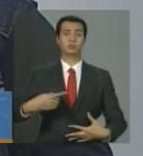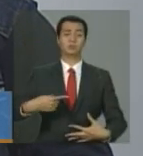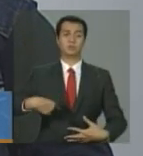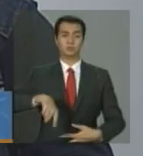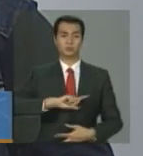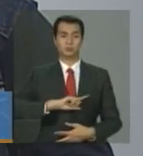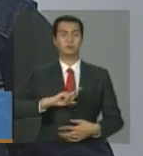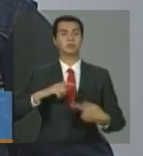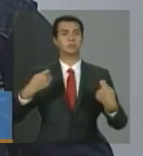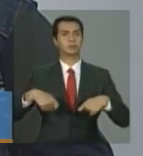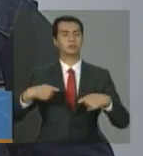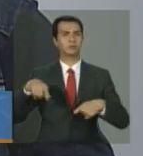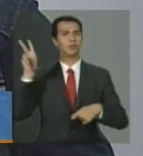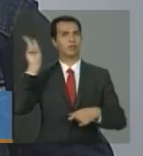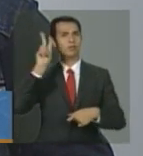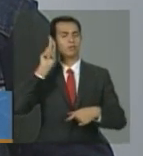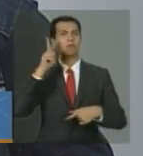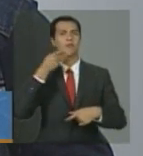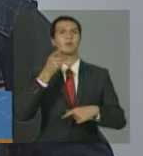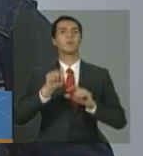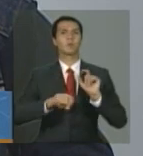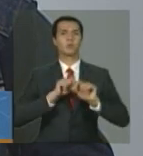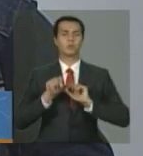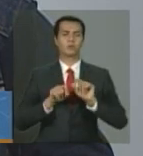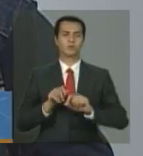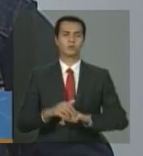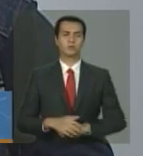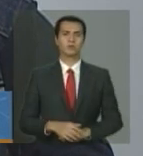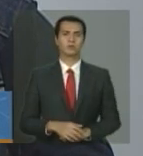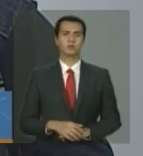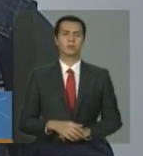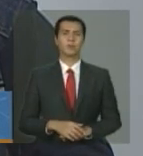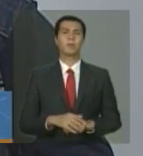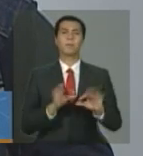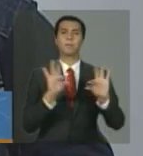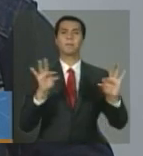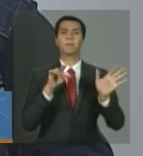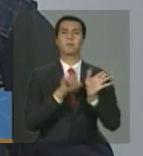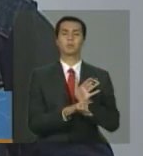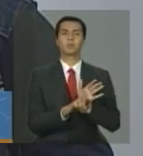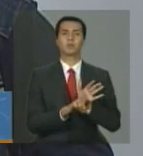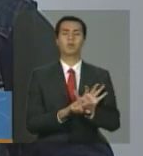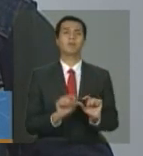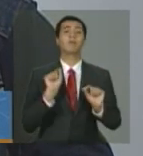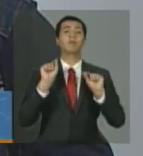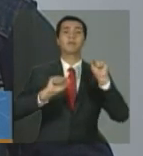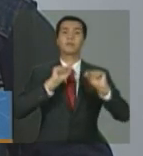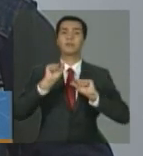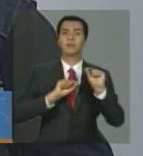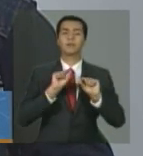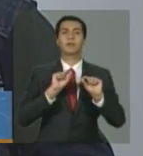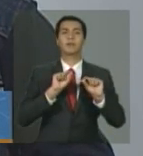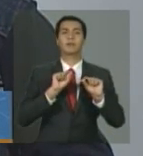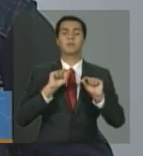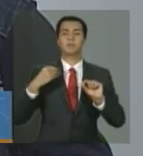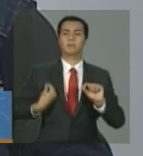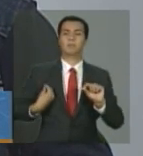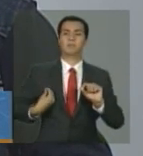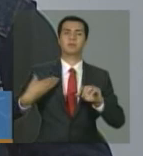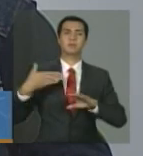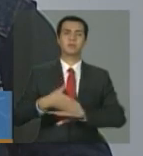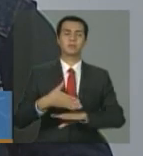a gente precisa de destacar que é a pergunta de quem participa do processo de escolha dos representantes